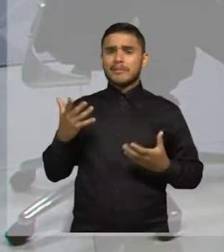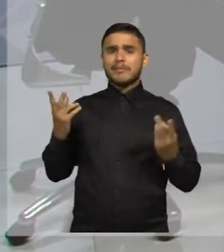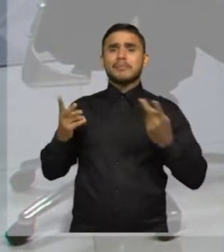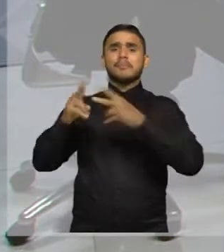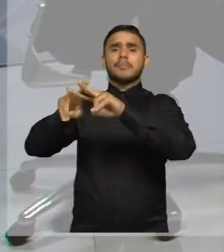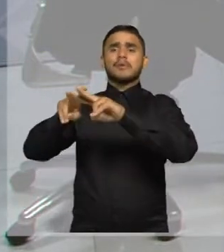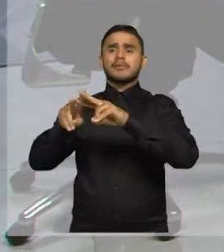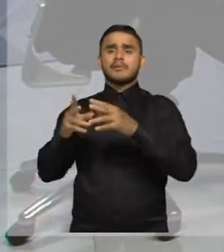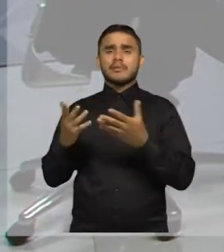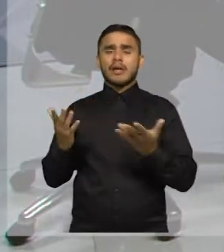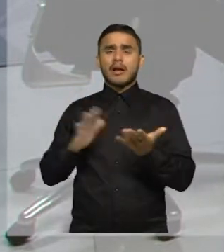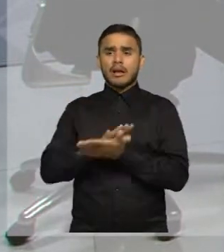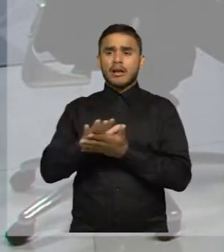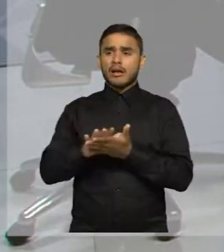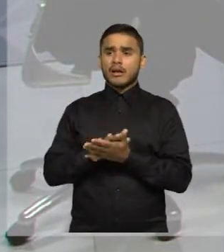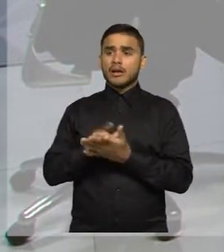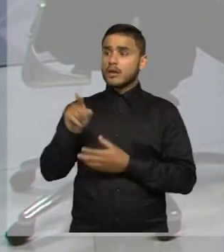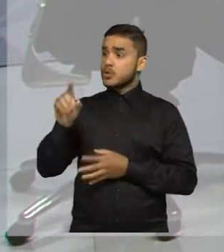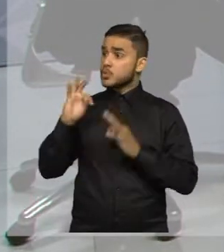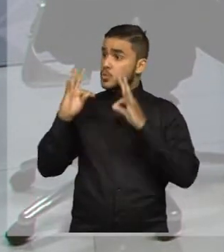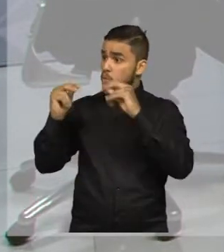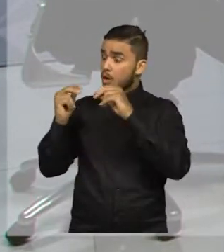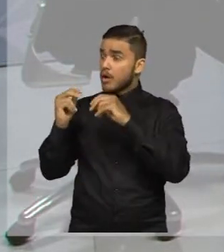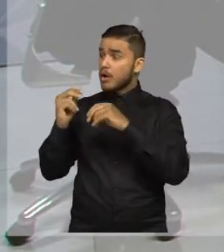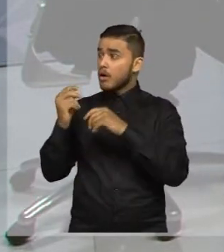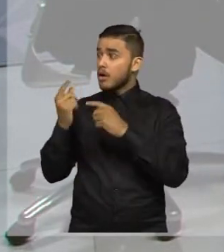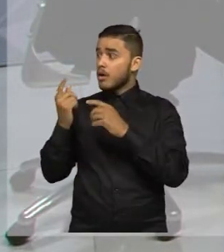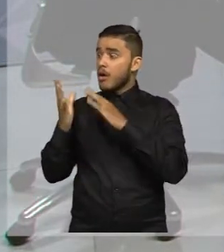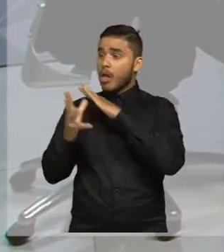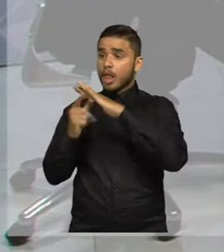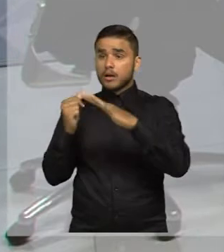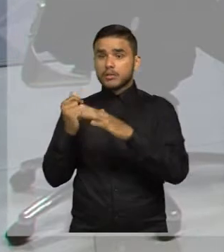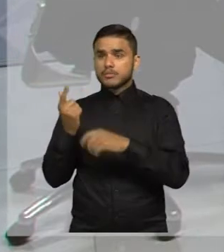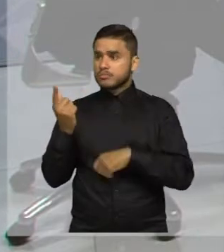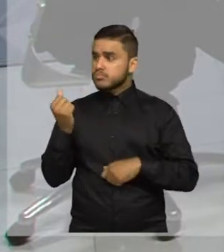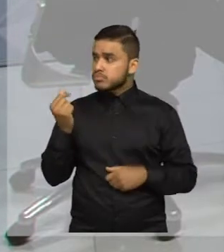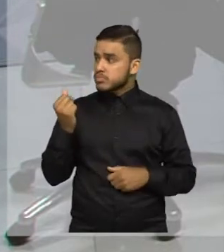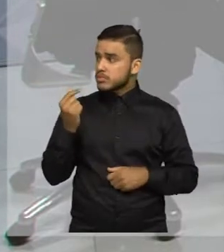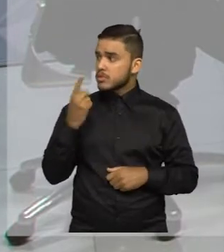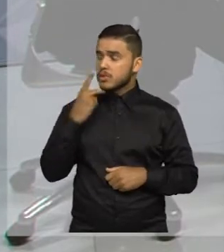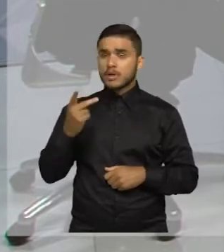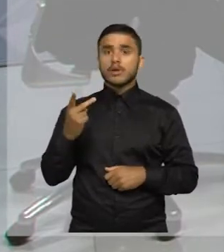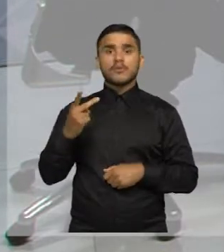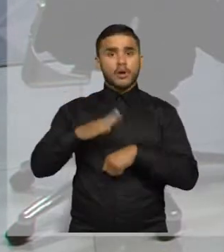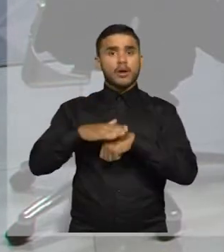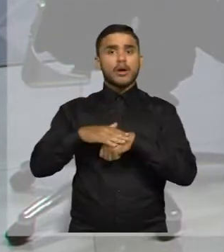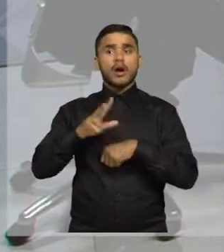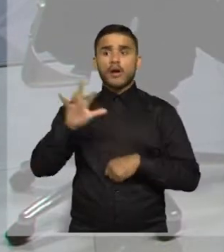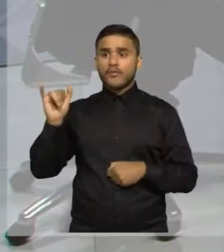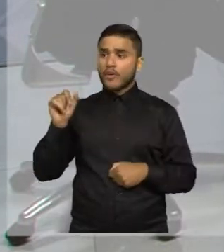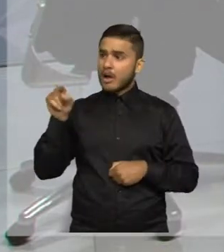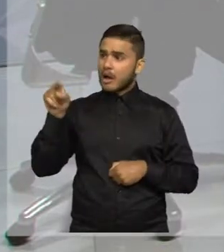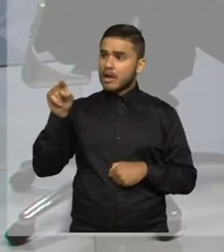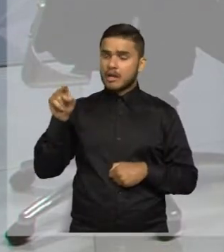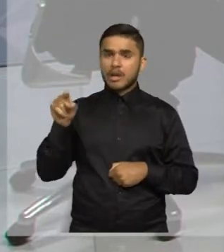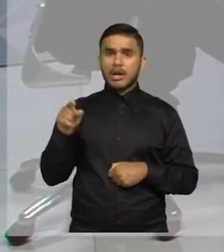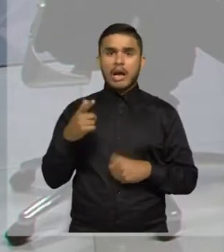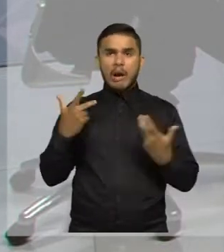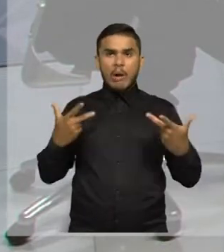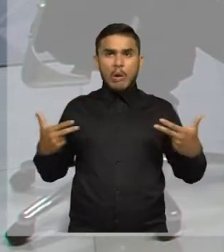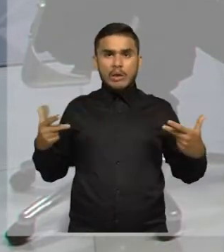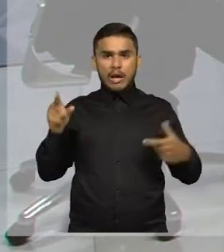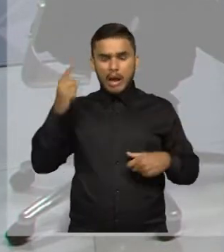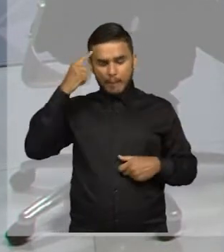ganha com isso? Toma o que ele roubou. O que ele roubou e mais alguma coisa também, para intimidar. Para corrigir. Para corrigir.